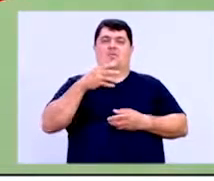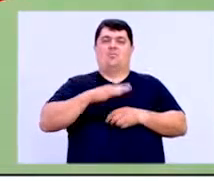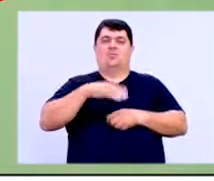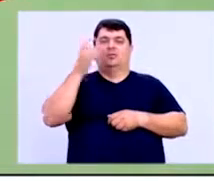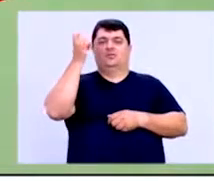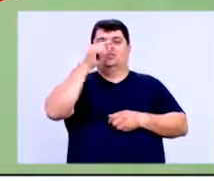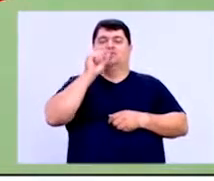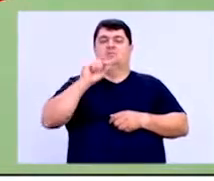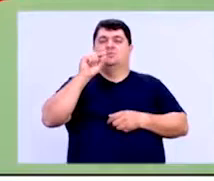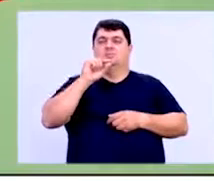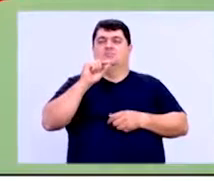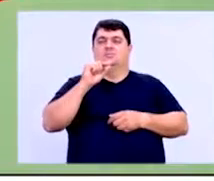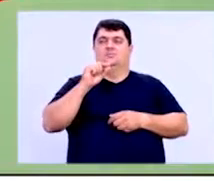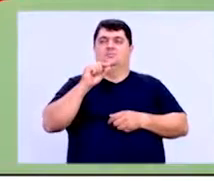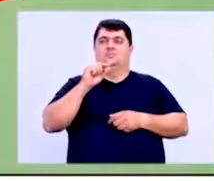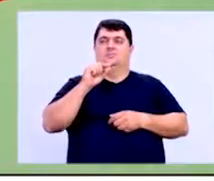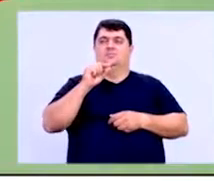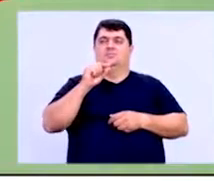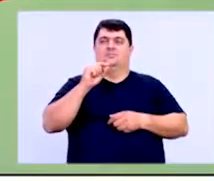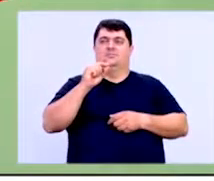prática?